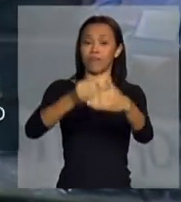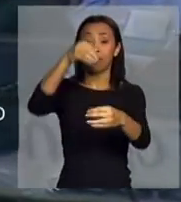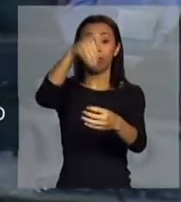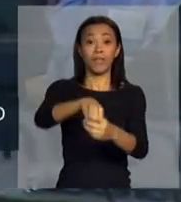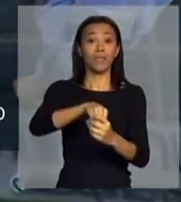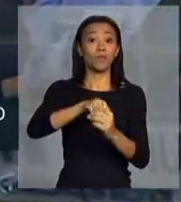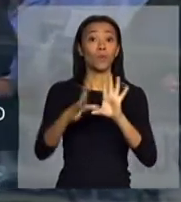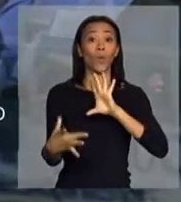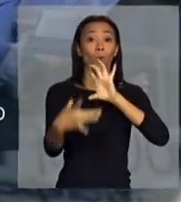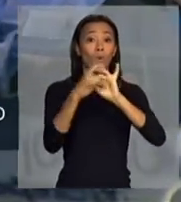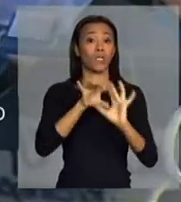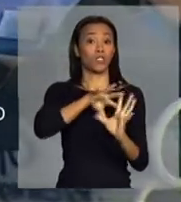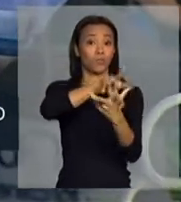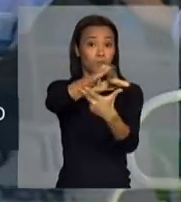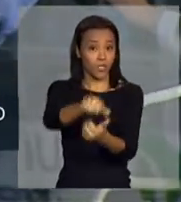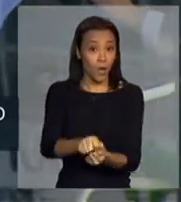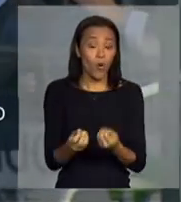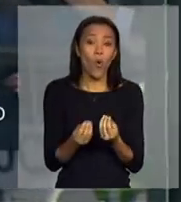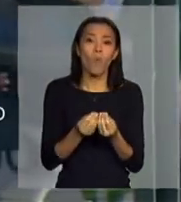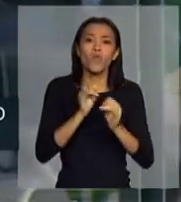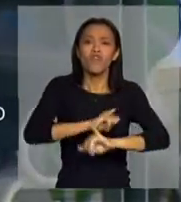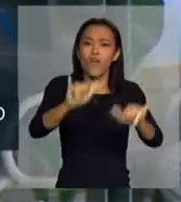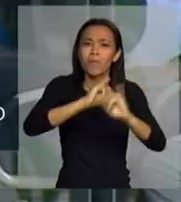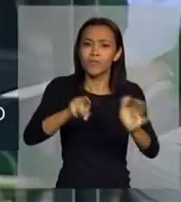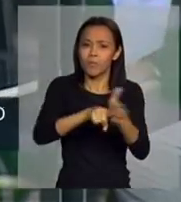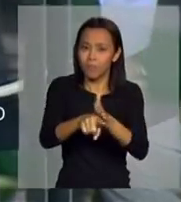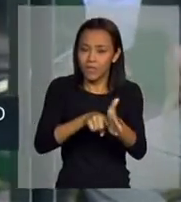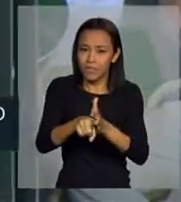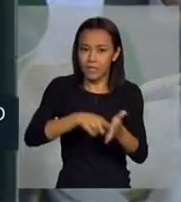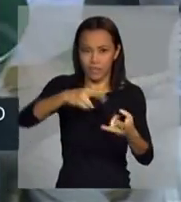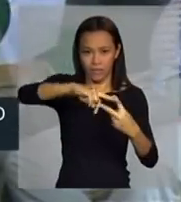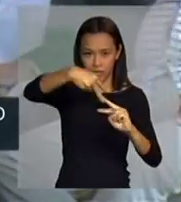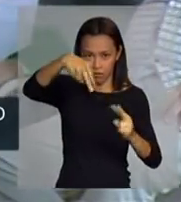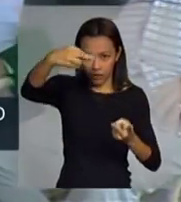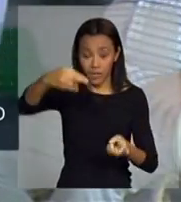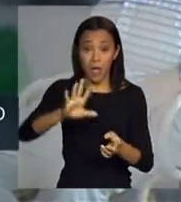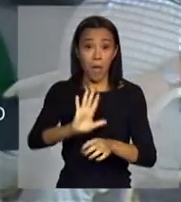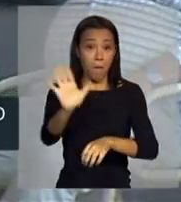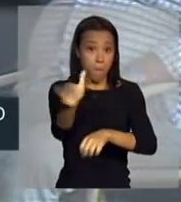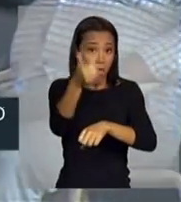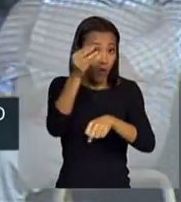como fornecedor de genética zebuína para a formação e o melhoramento de rebanhos